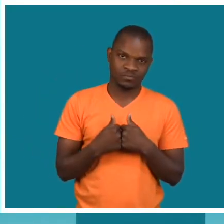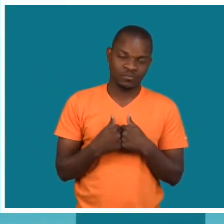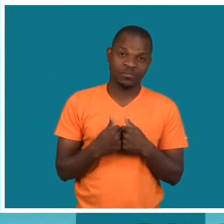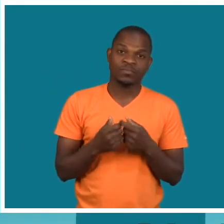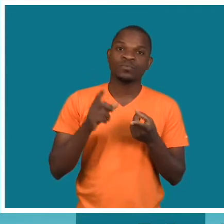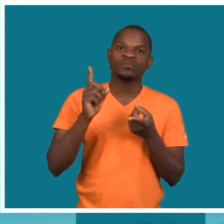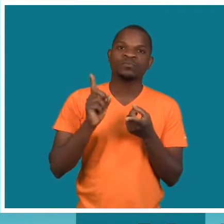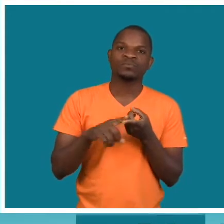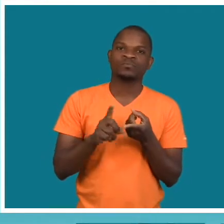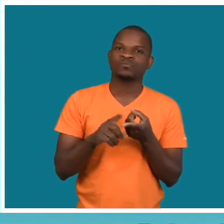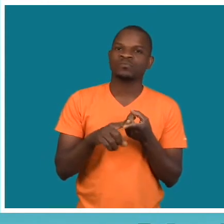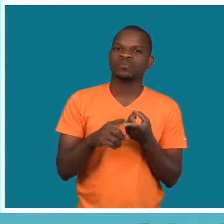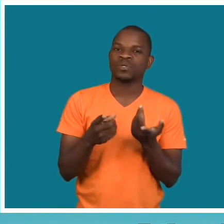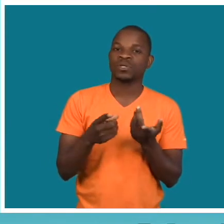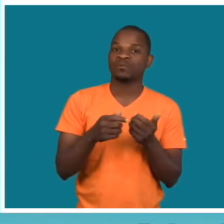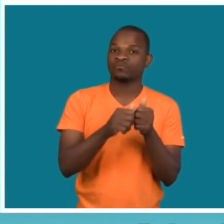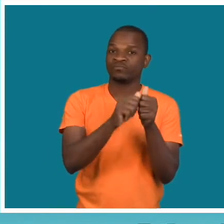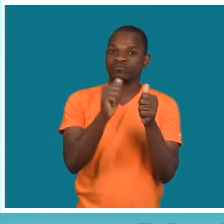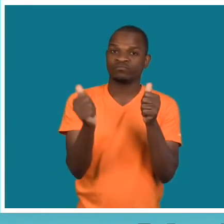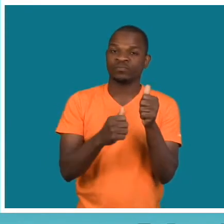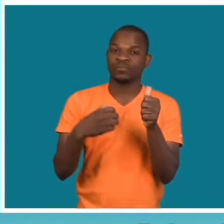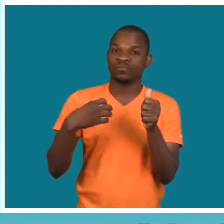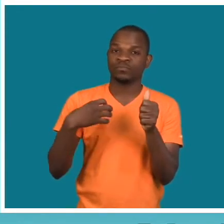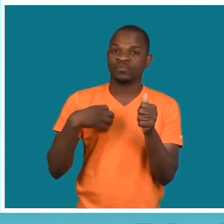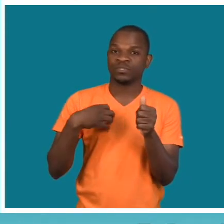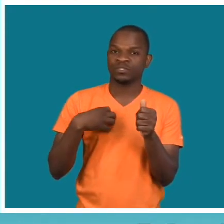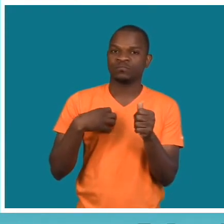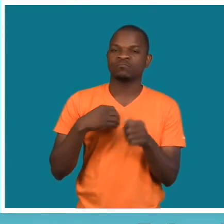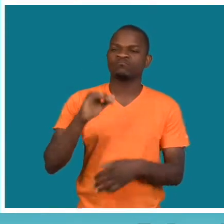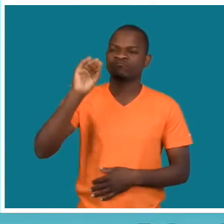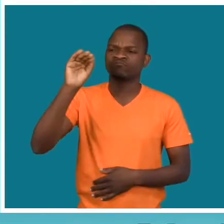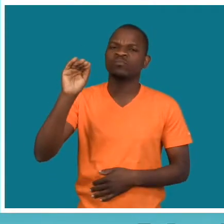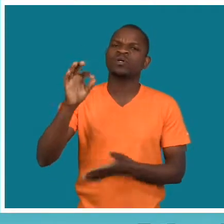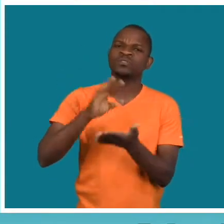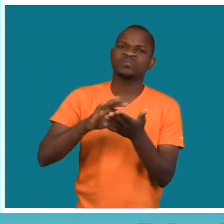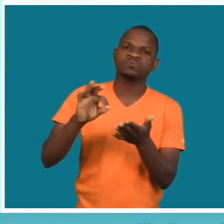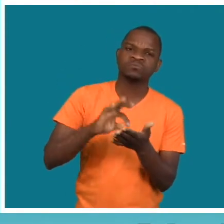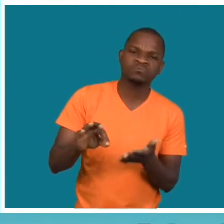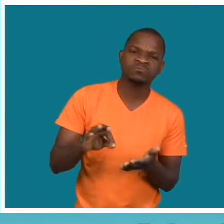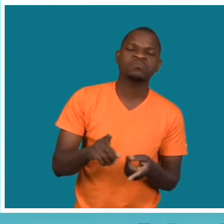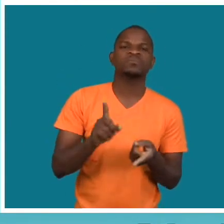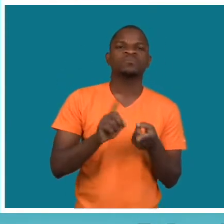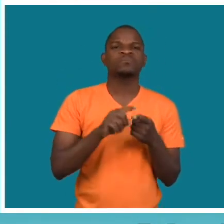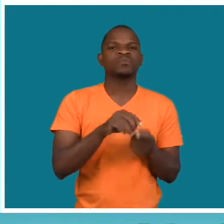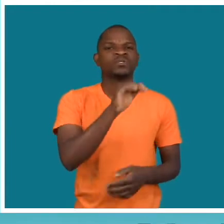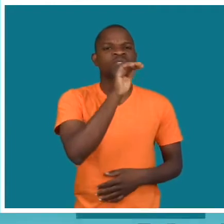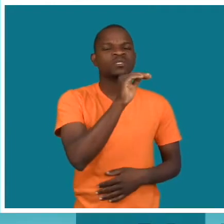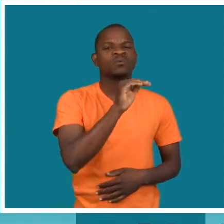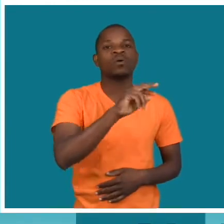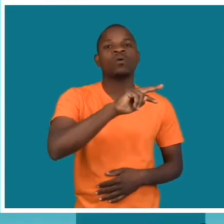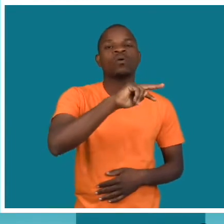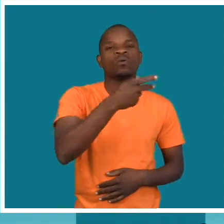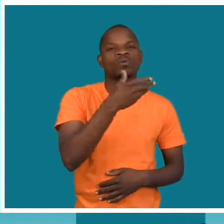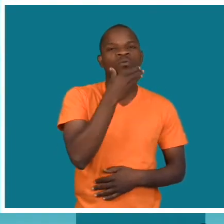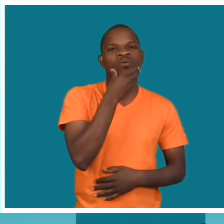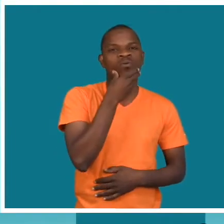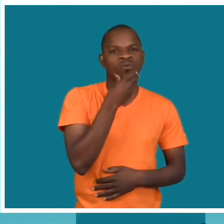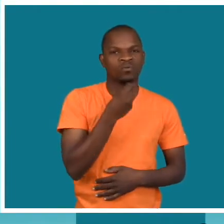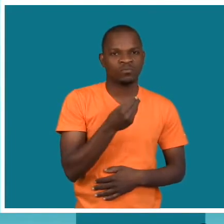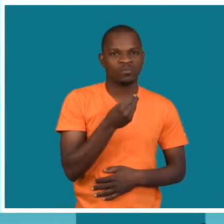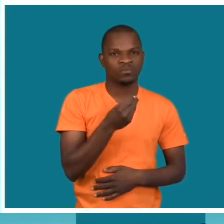Então, a ministra da altura mandou chamar a secretária, mandou chamar um tal